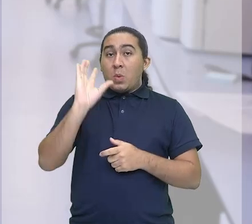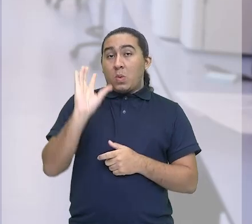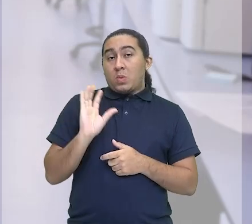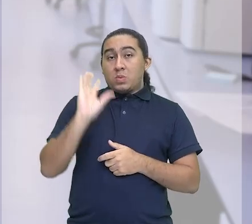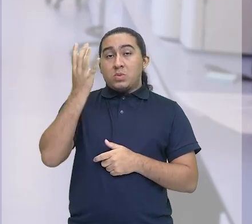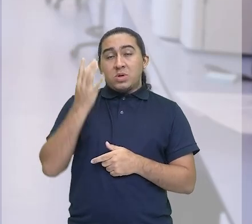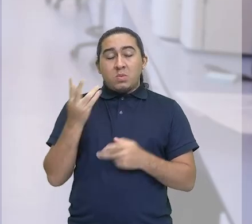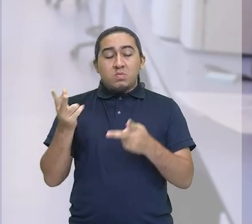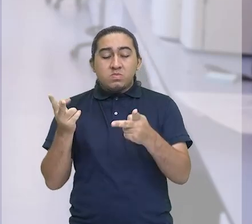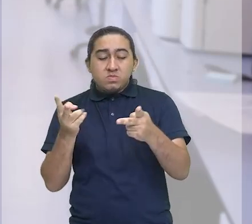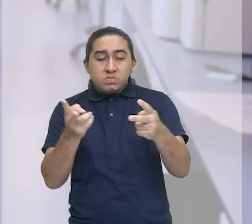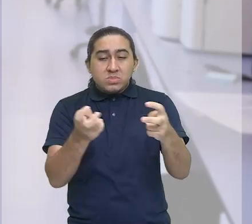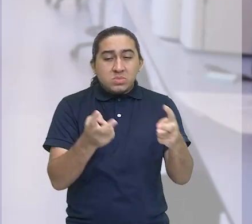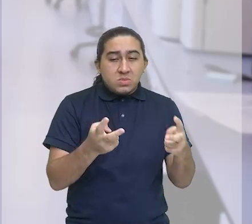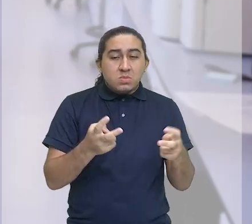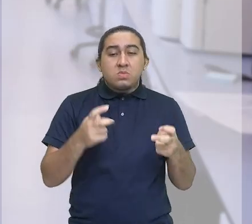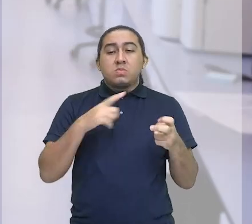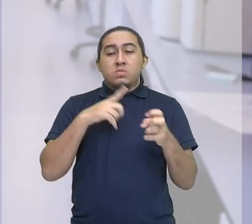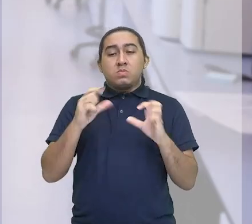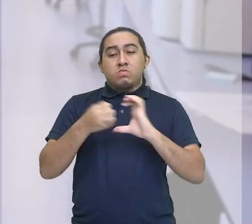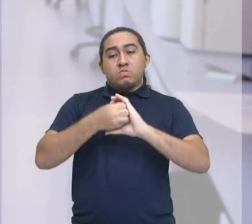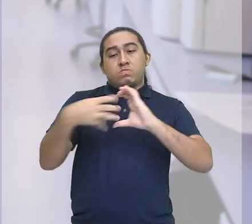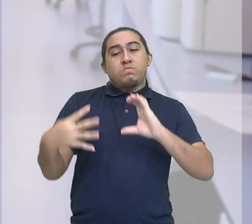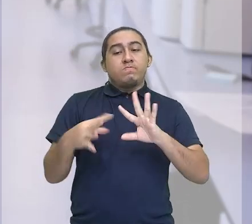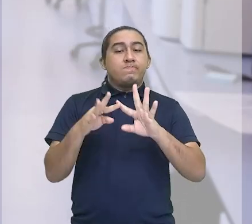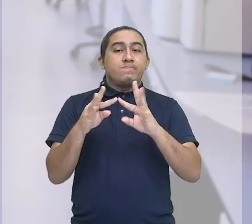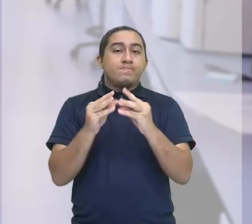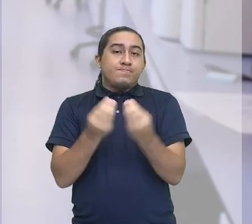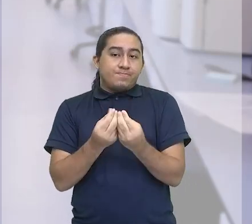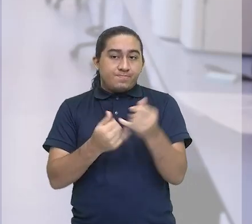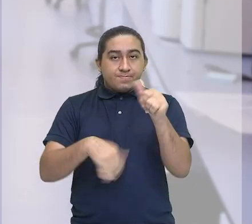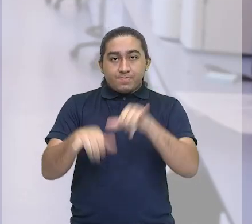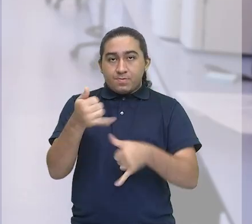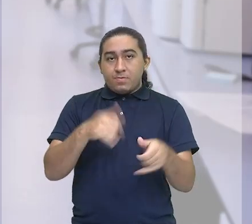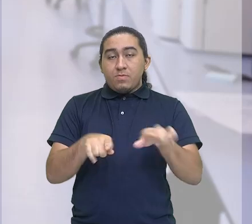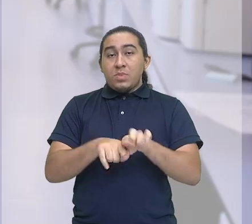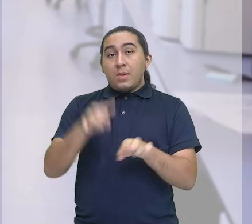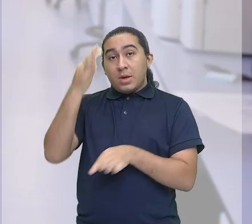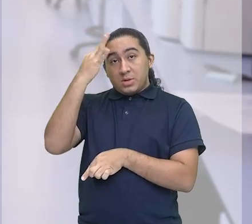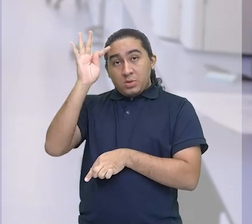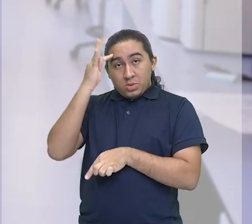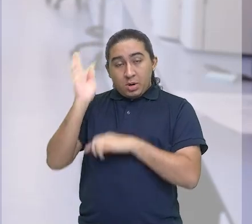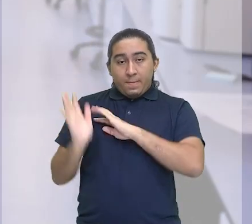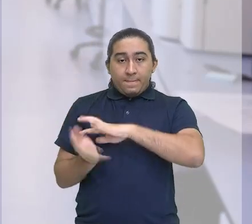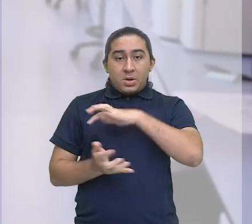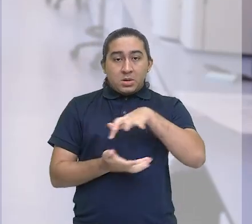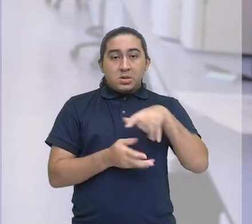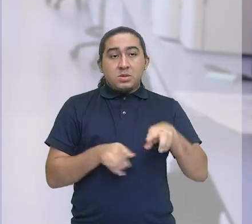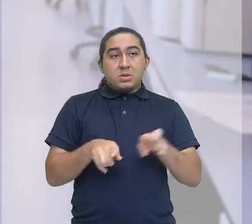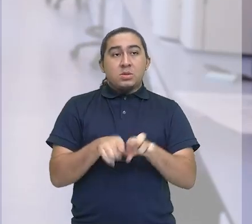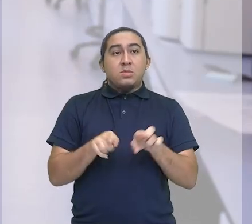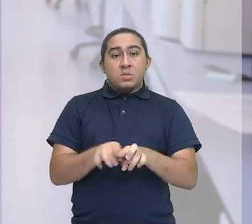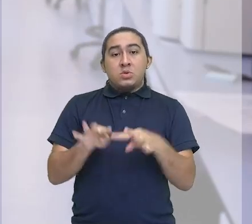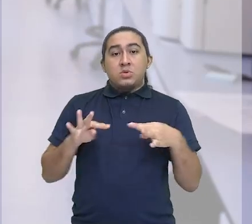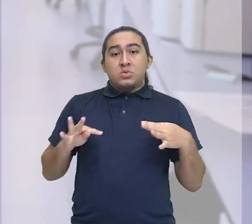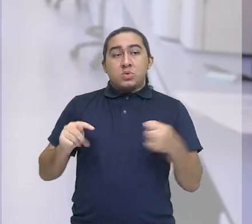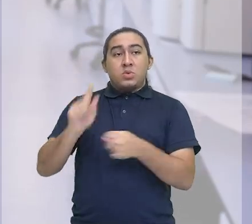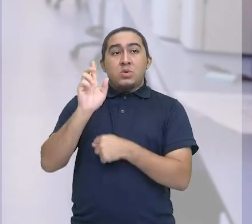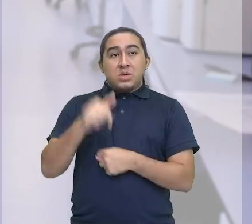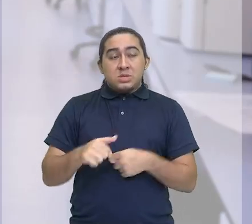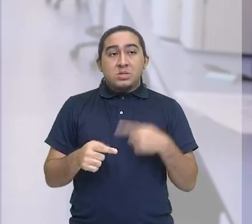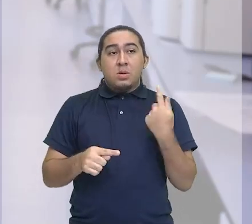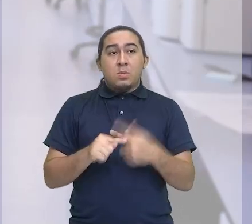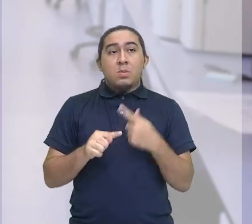aí, vieram os elementos químicos, a teoria dos planetas, todos esses graças a